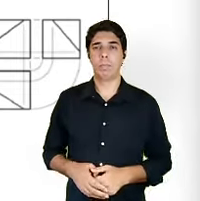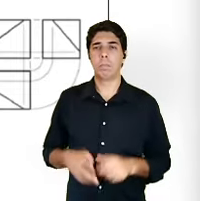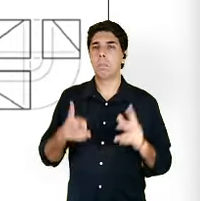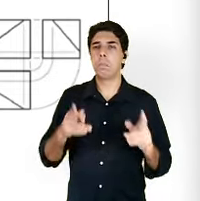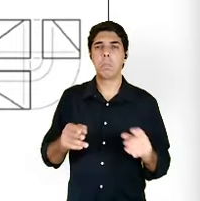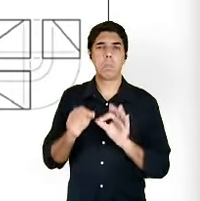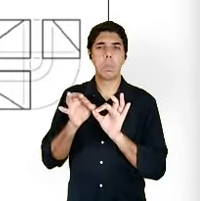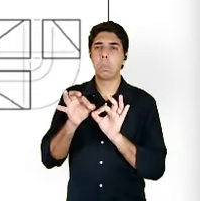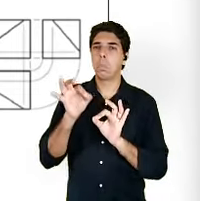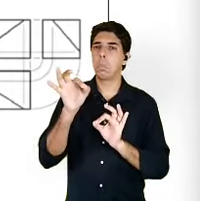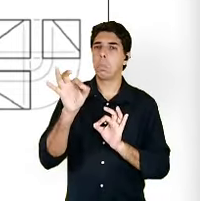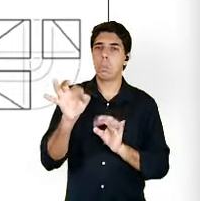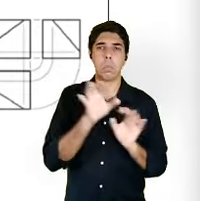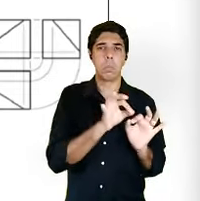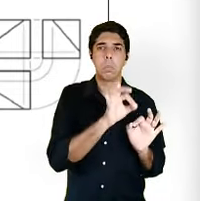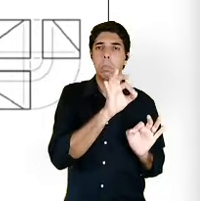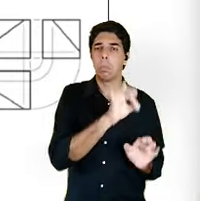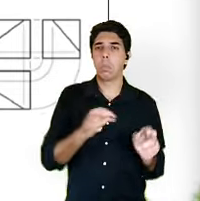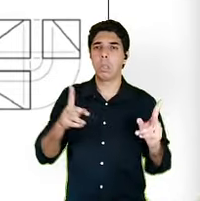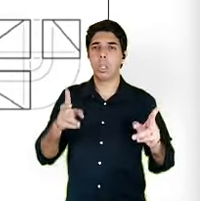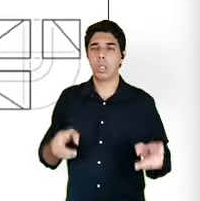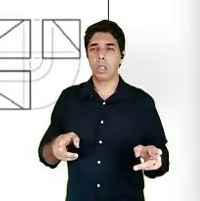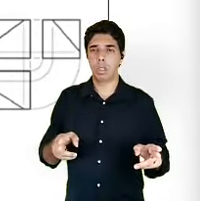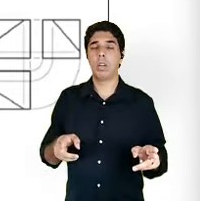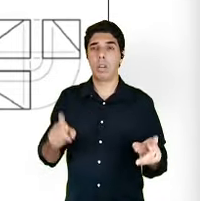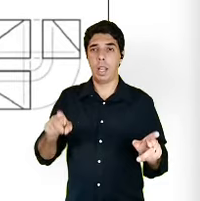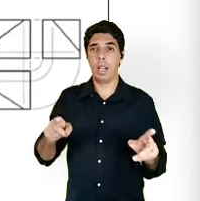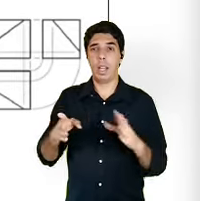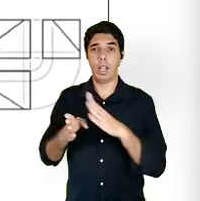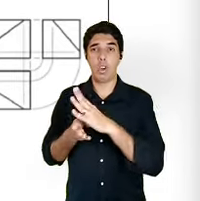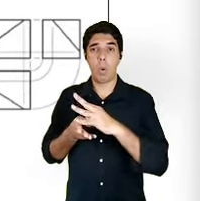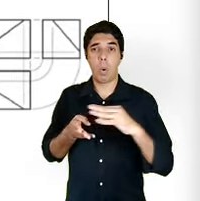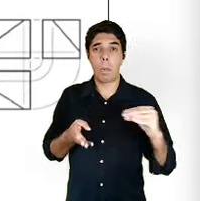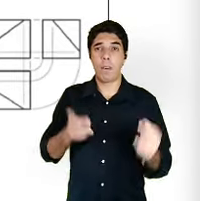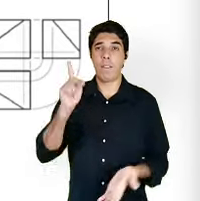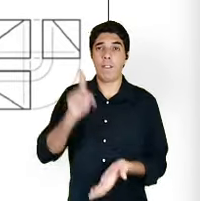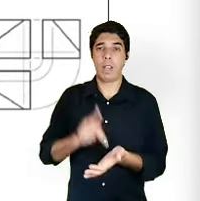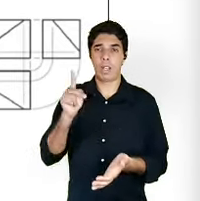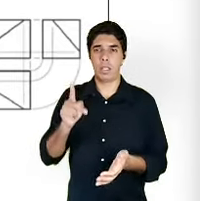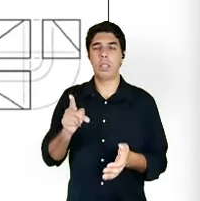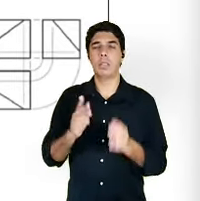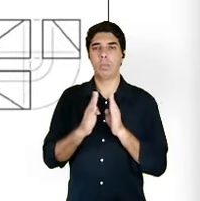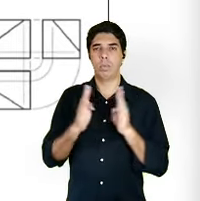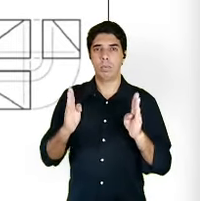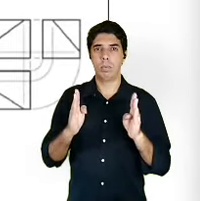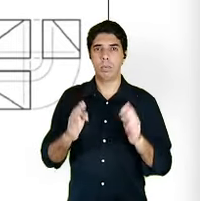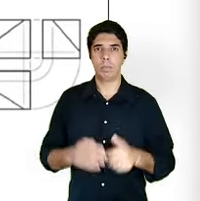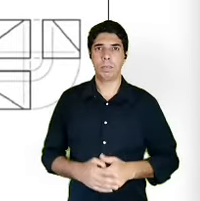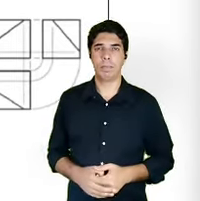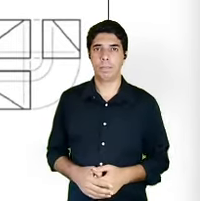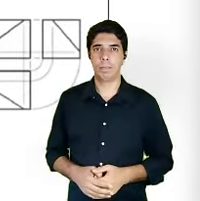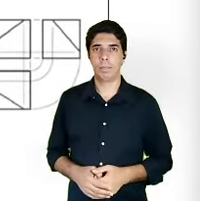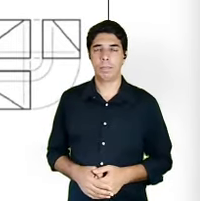Que tem o mesmo comprimento, né? Então ela é representada em verdadeira grandeza. Nos outros